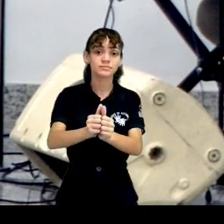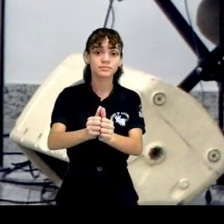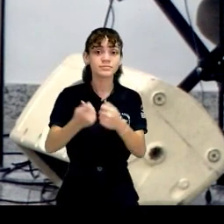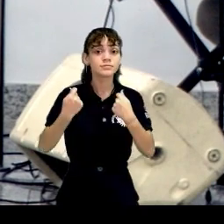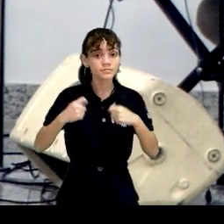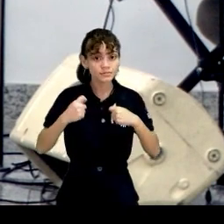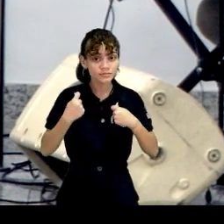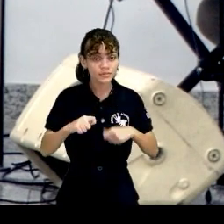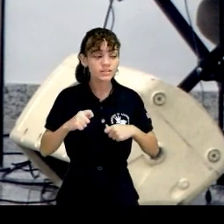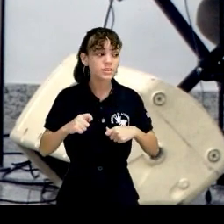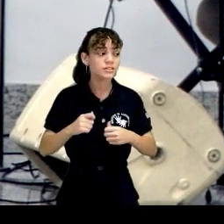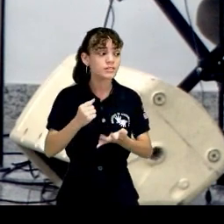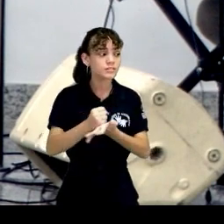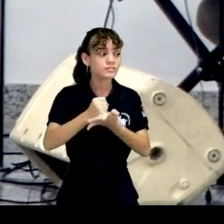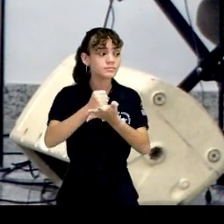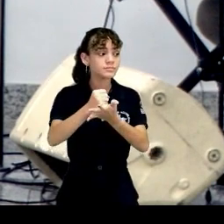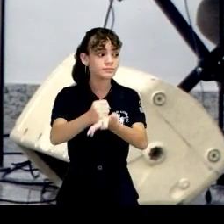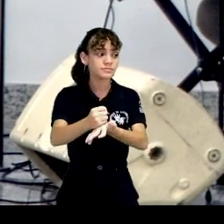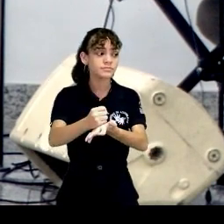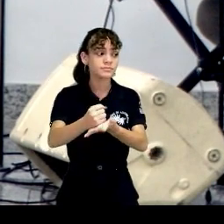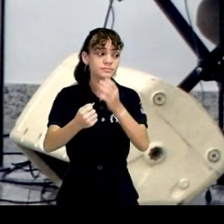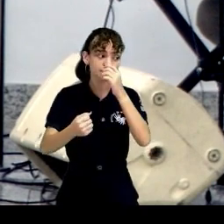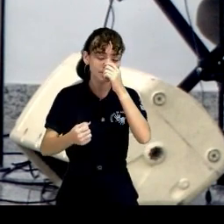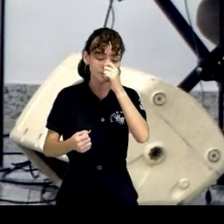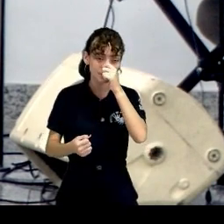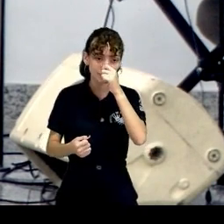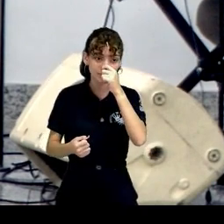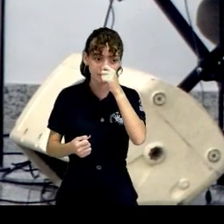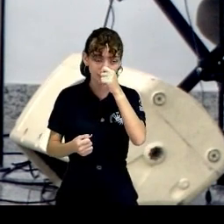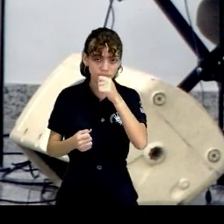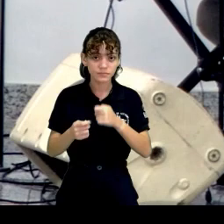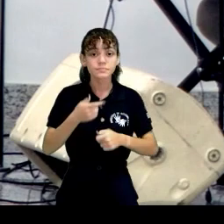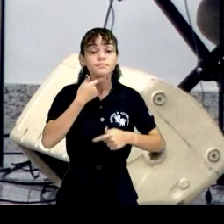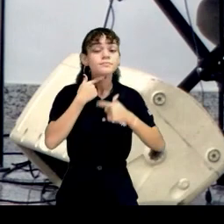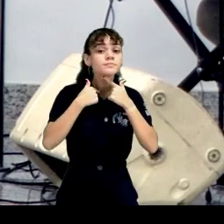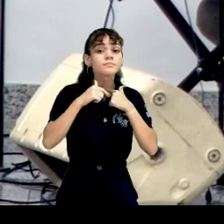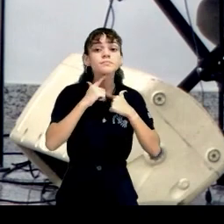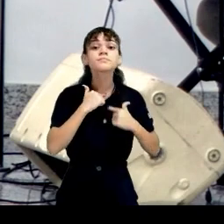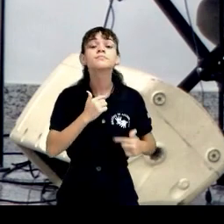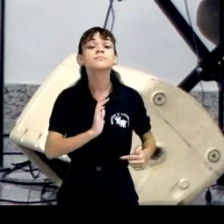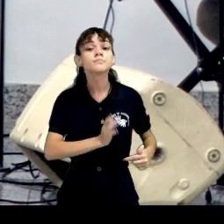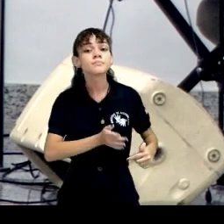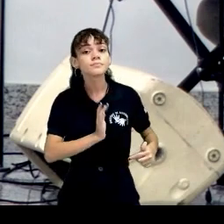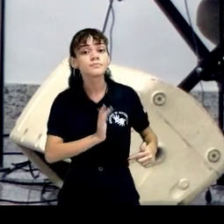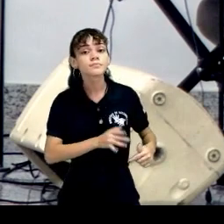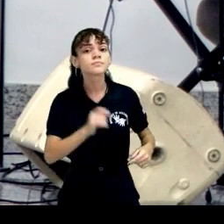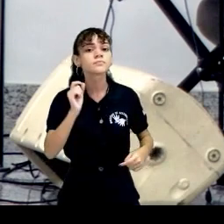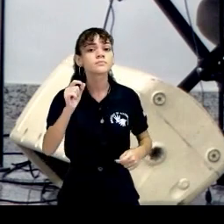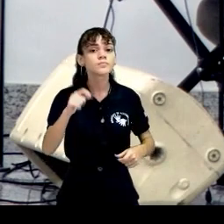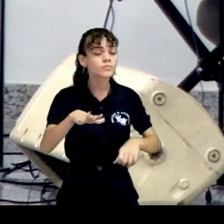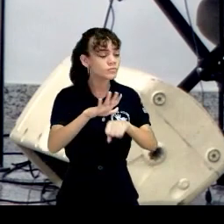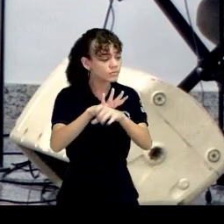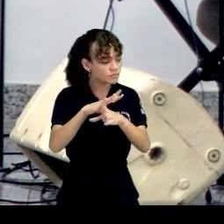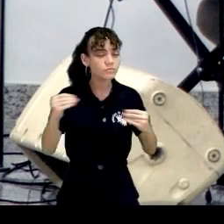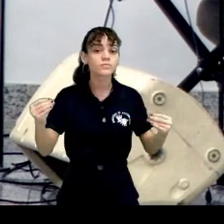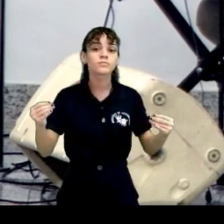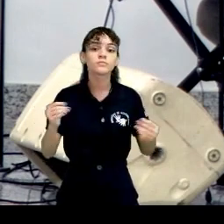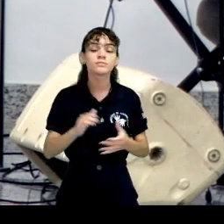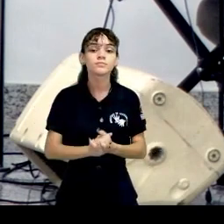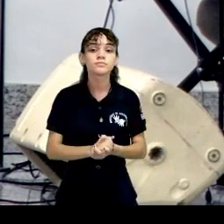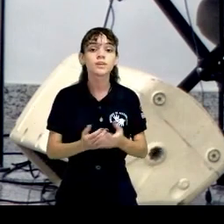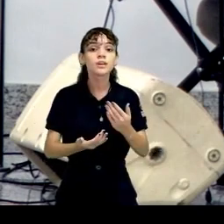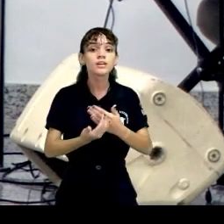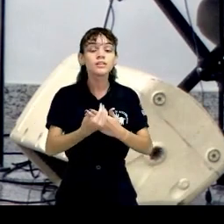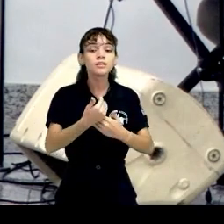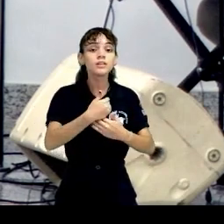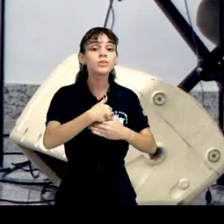corações. E eu começo a perceber, dentro desse apelo, é que a grande necessidade deles não era unicamente a